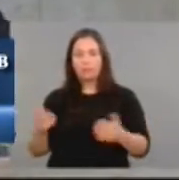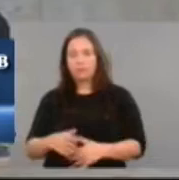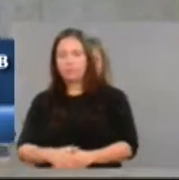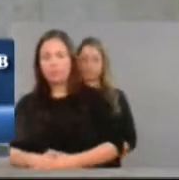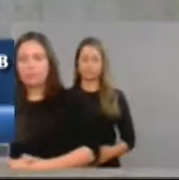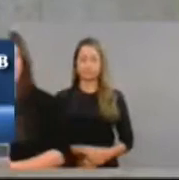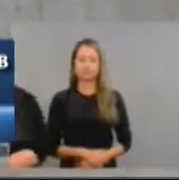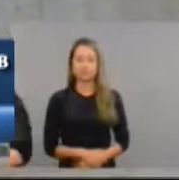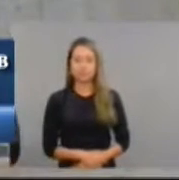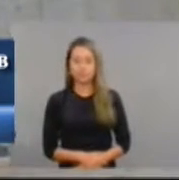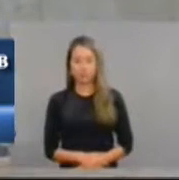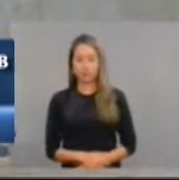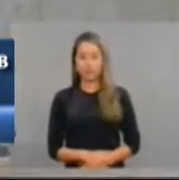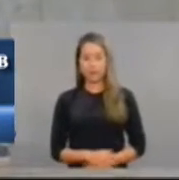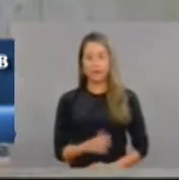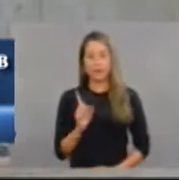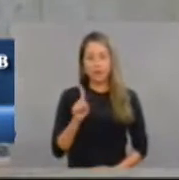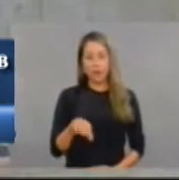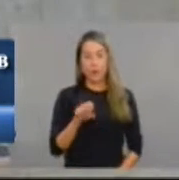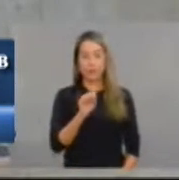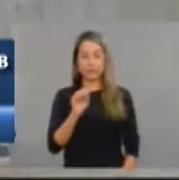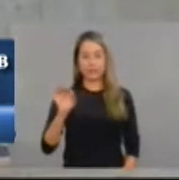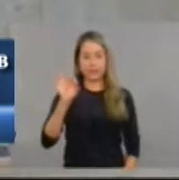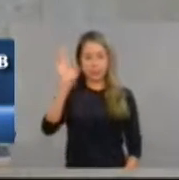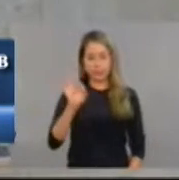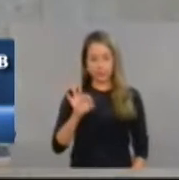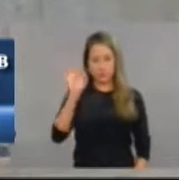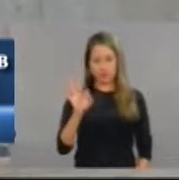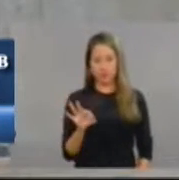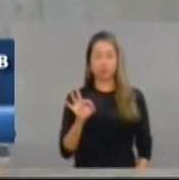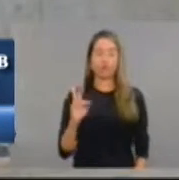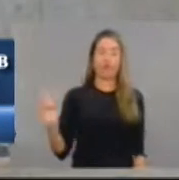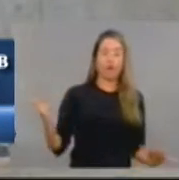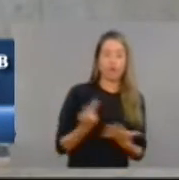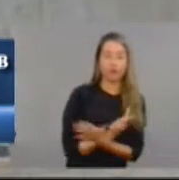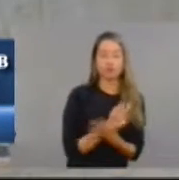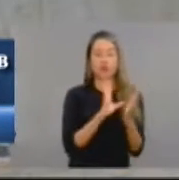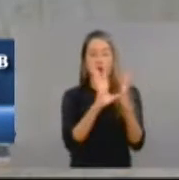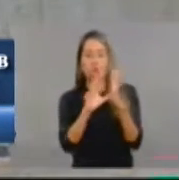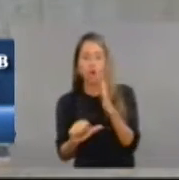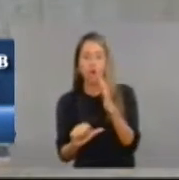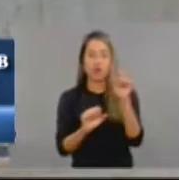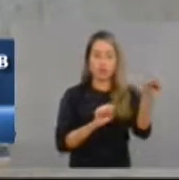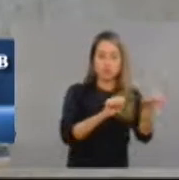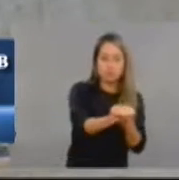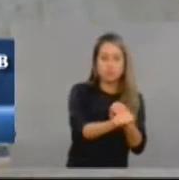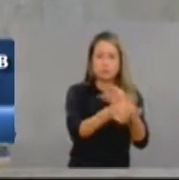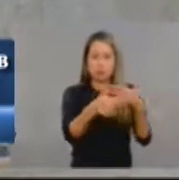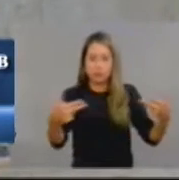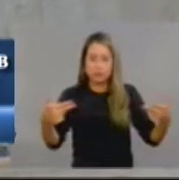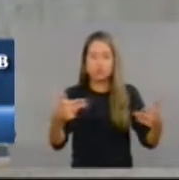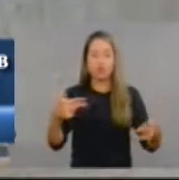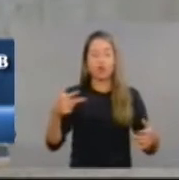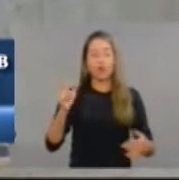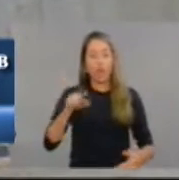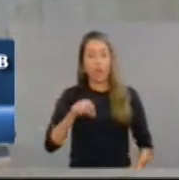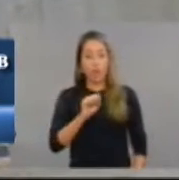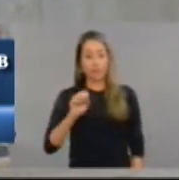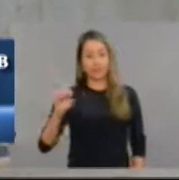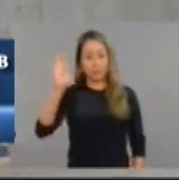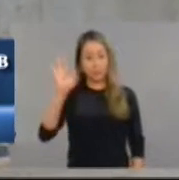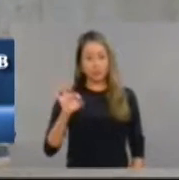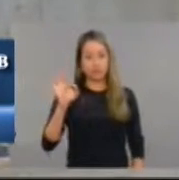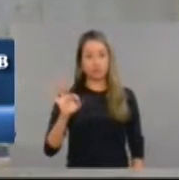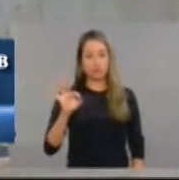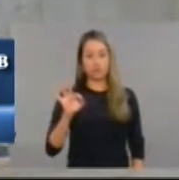que nos chega que quase 80% dos crimes que ocorrem no Estado do Ceará principalmente de assassinatos não